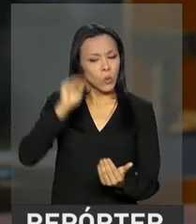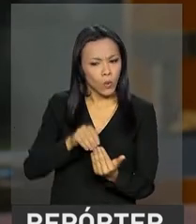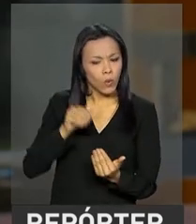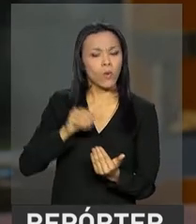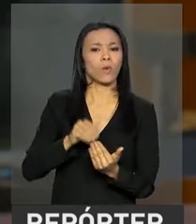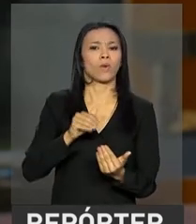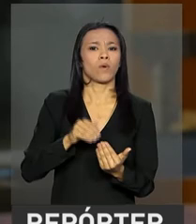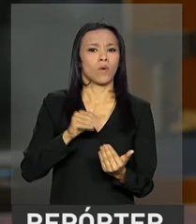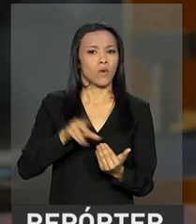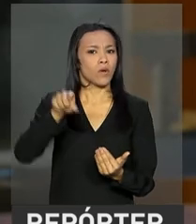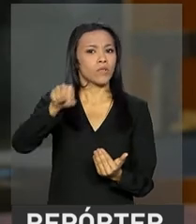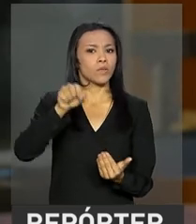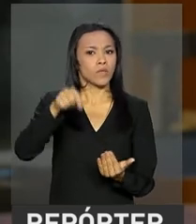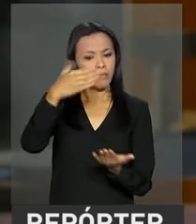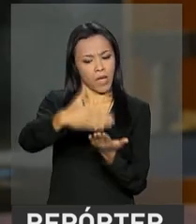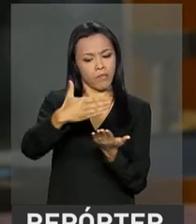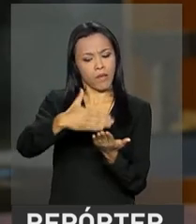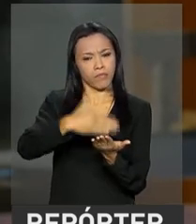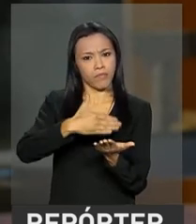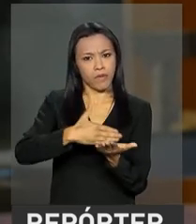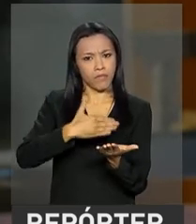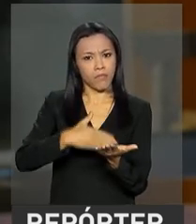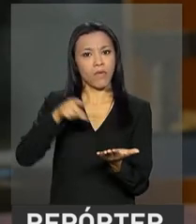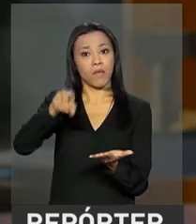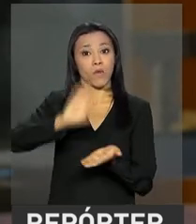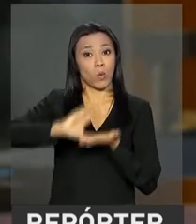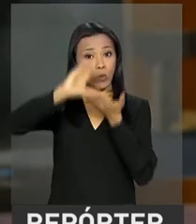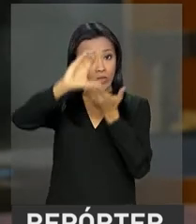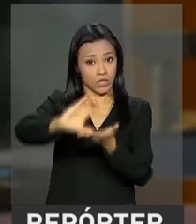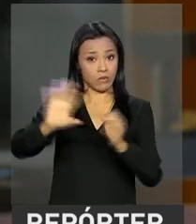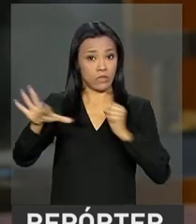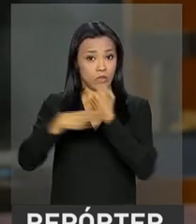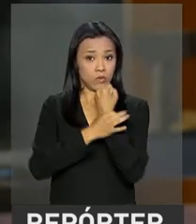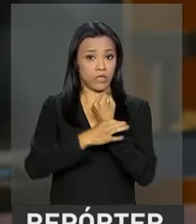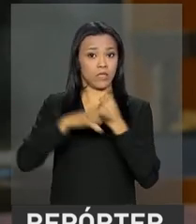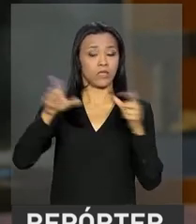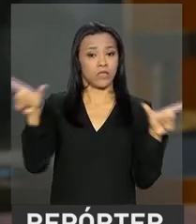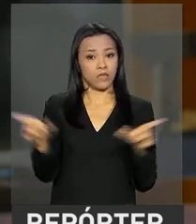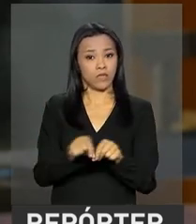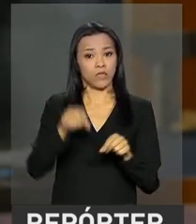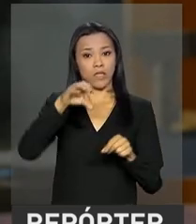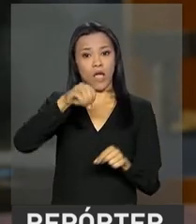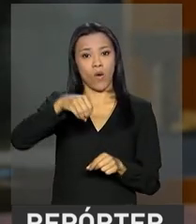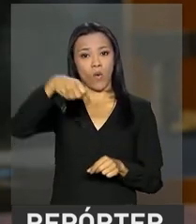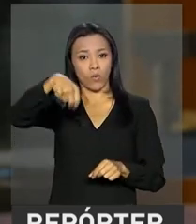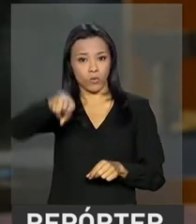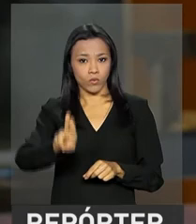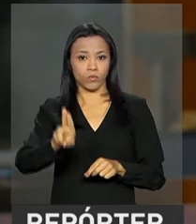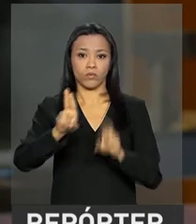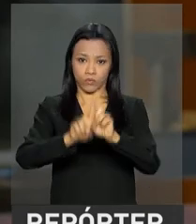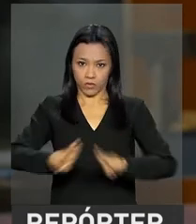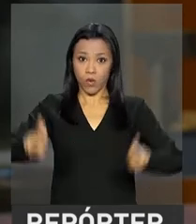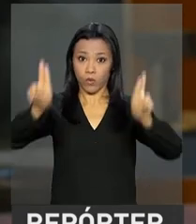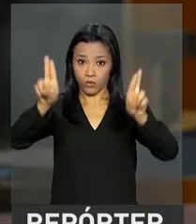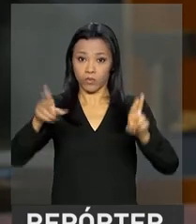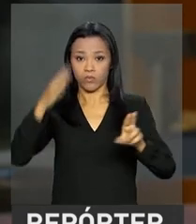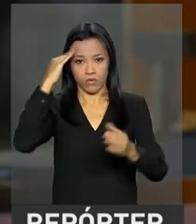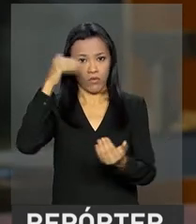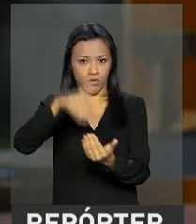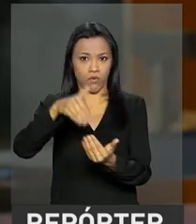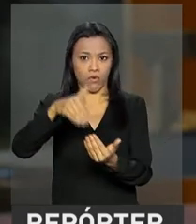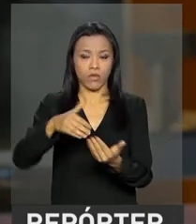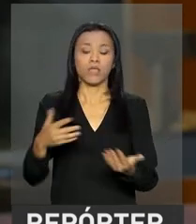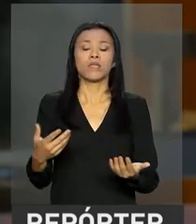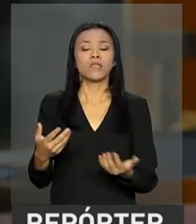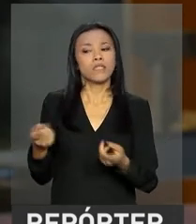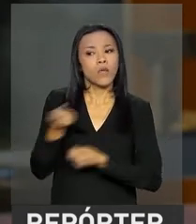aprovadas pelo conselho de segurança da onu e diz que a defende aliás a negociar só as negociações